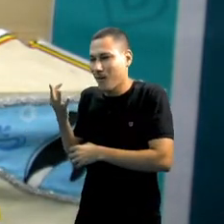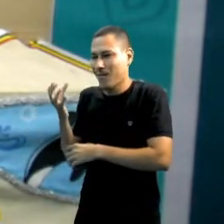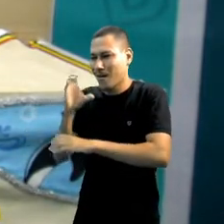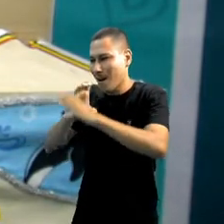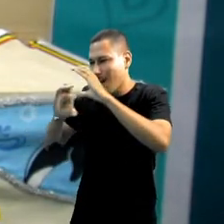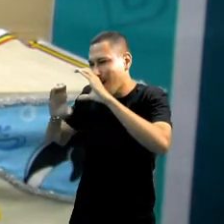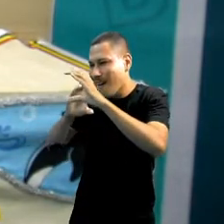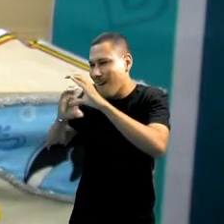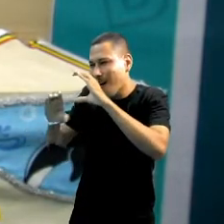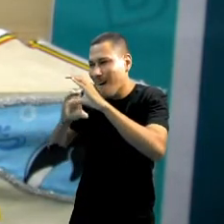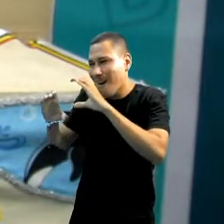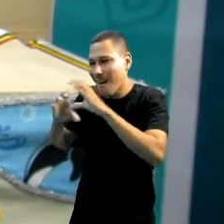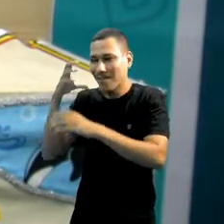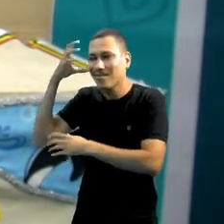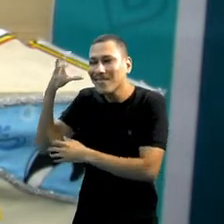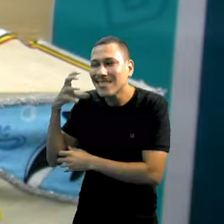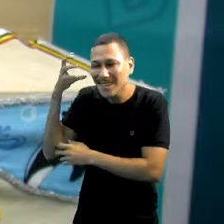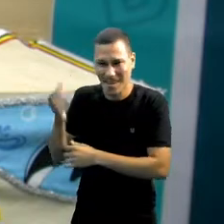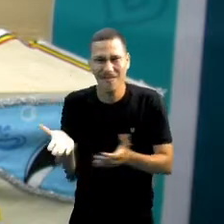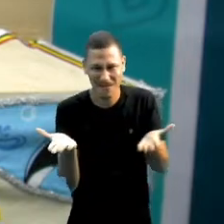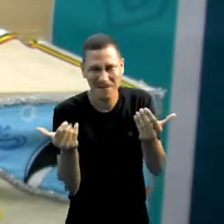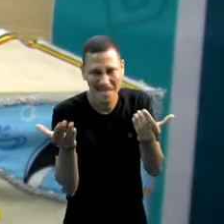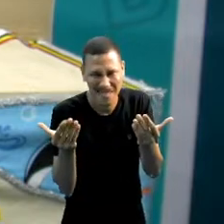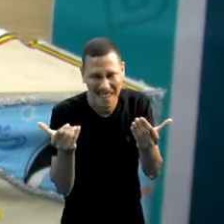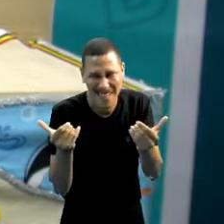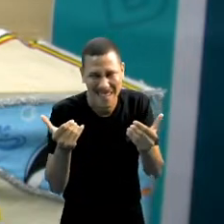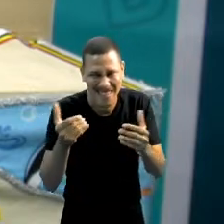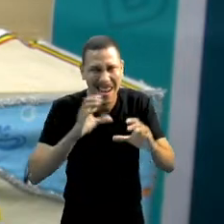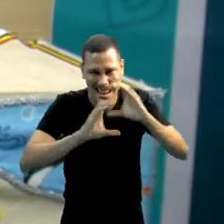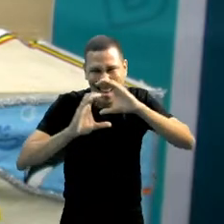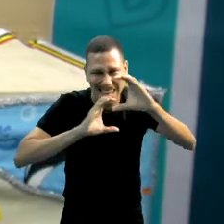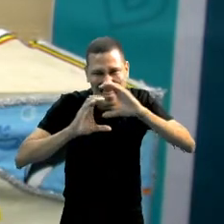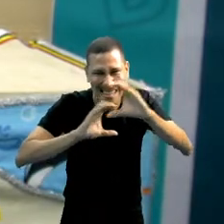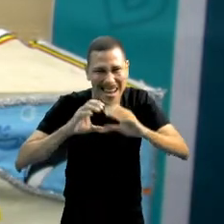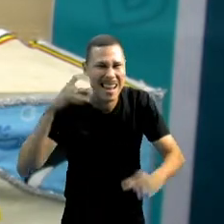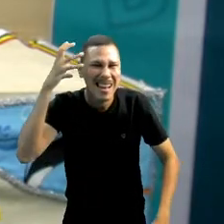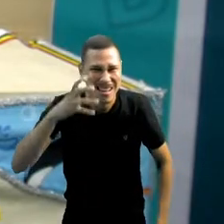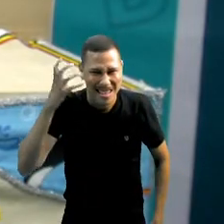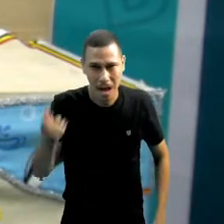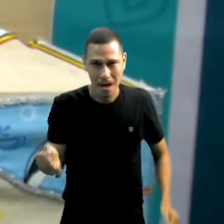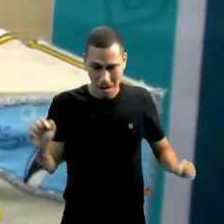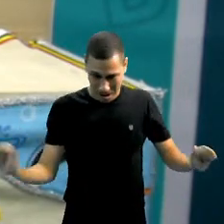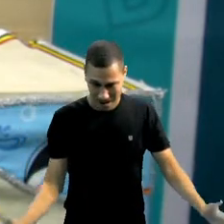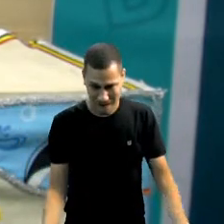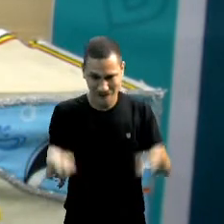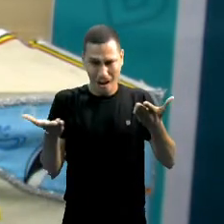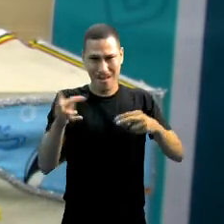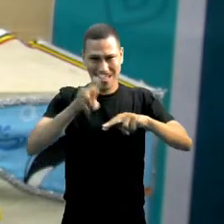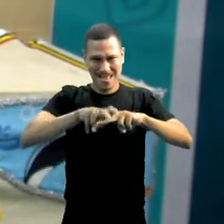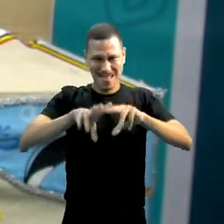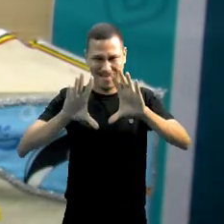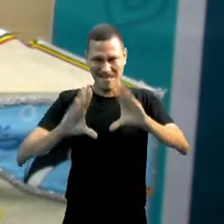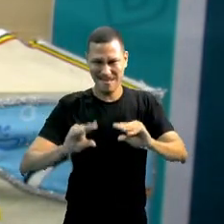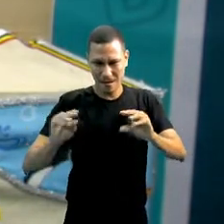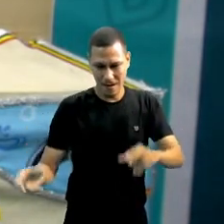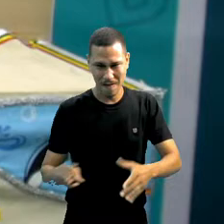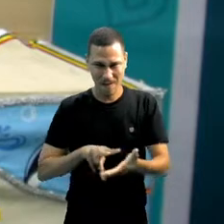Musiquinha. Isso mesmo. Então vamos lá, criançada. Tia Lê quer ver todo mundo. Levanta do sofá e vamos lá.